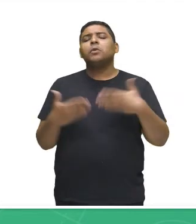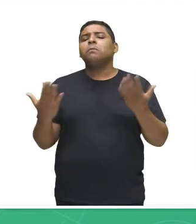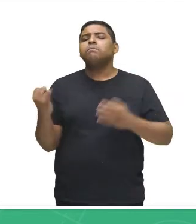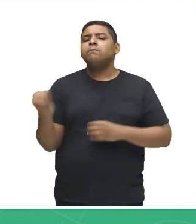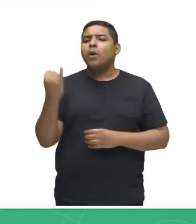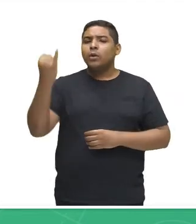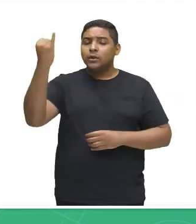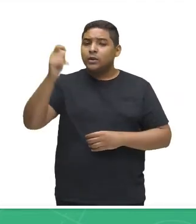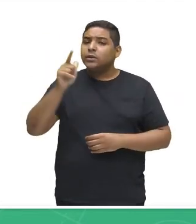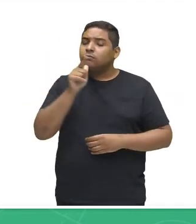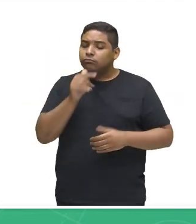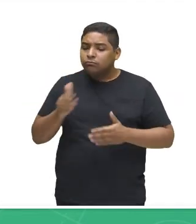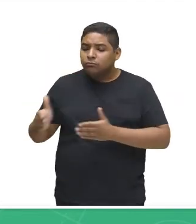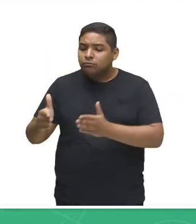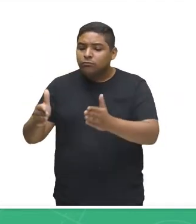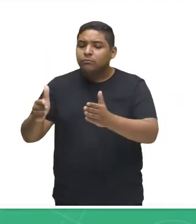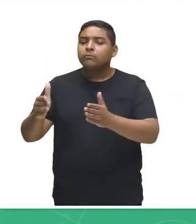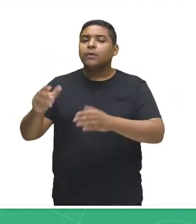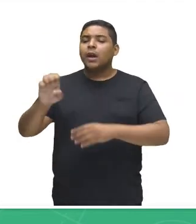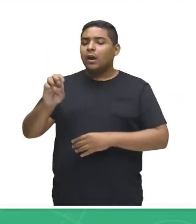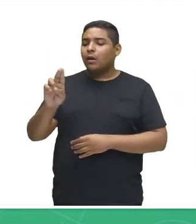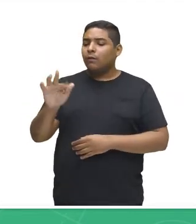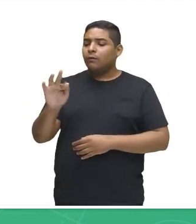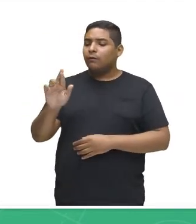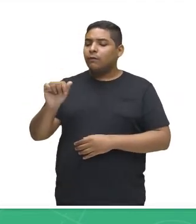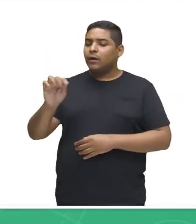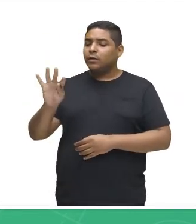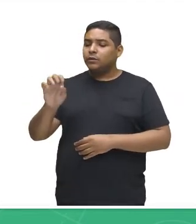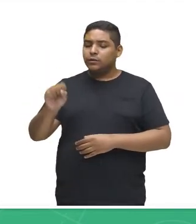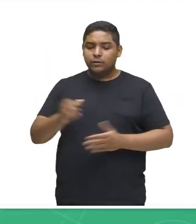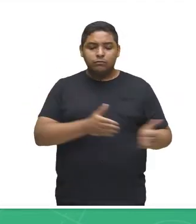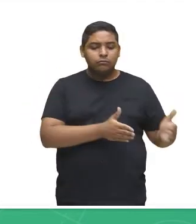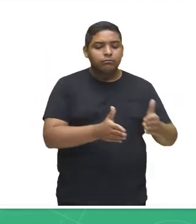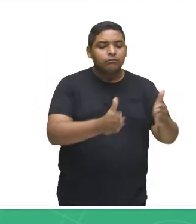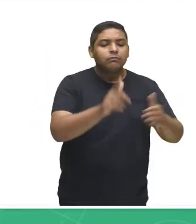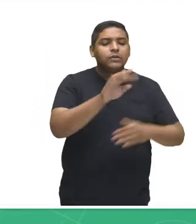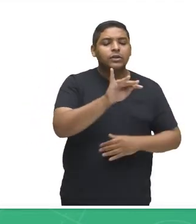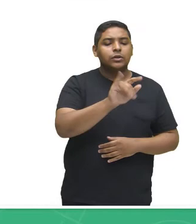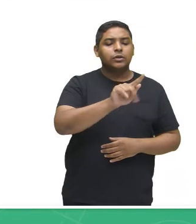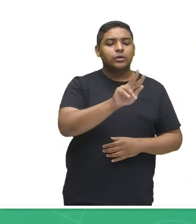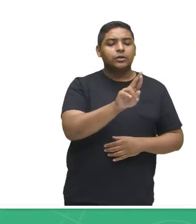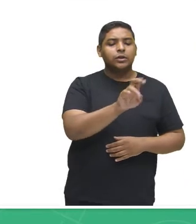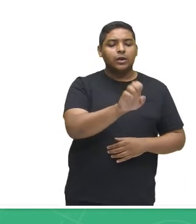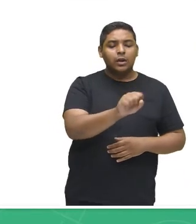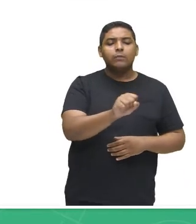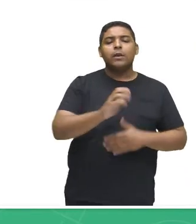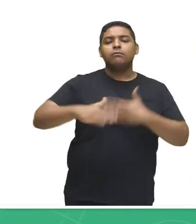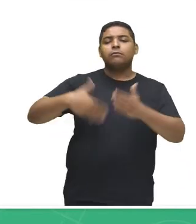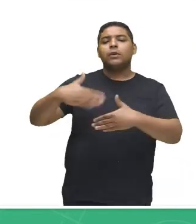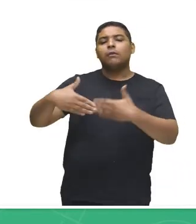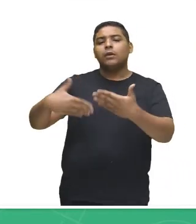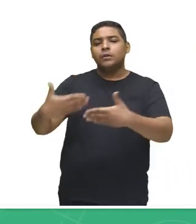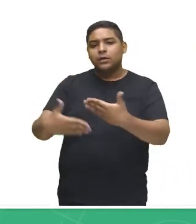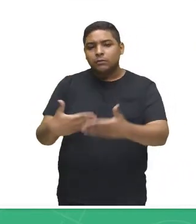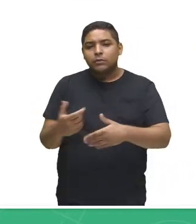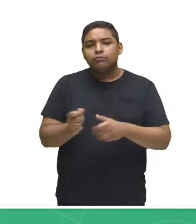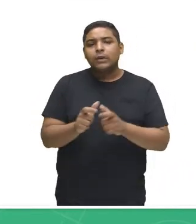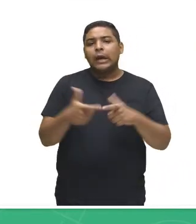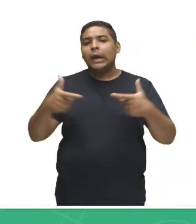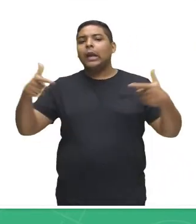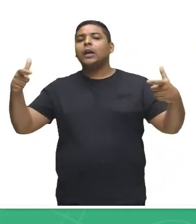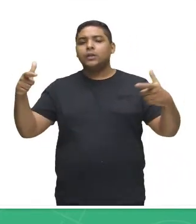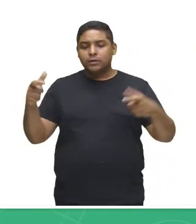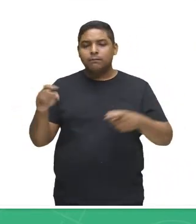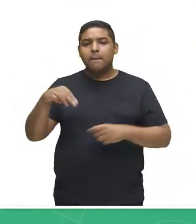a importância do rio Tigres e Eufrates para o desenvolvimento de grandes civilizações na Mesopotâmia. Então daqui a pouco